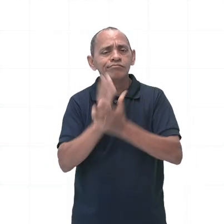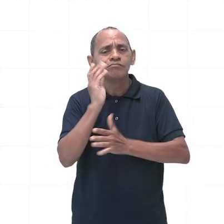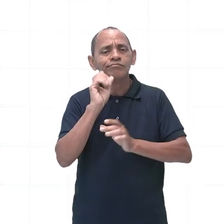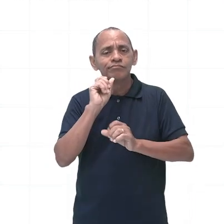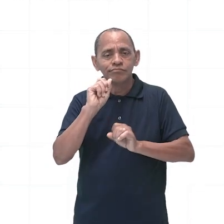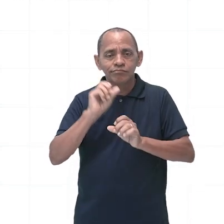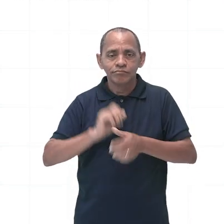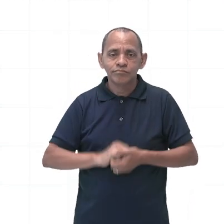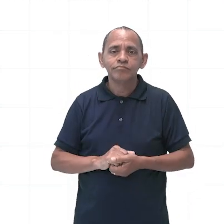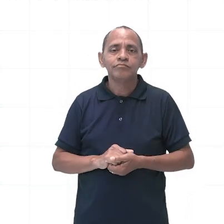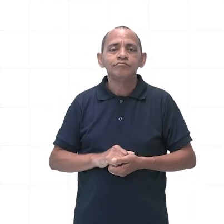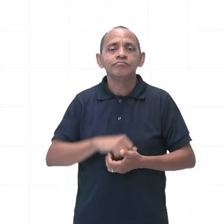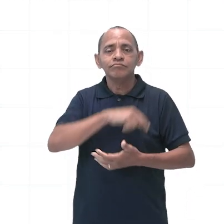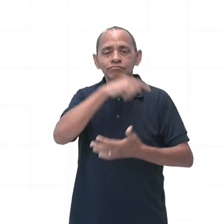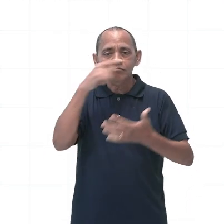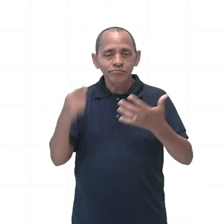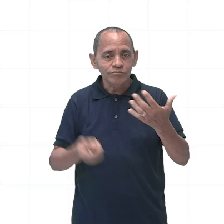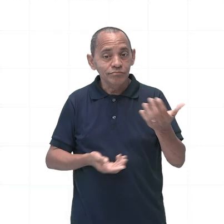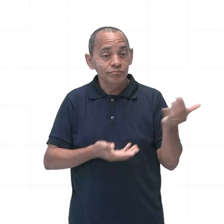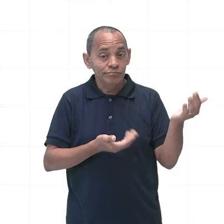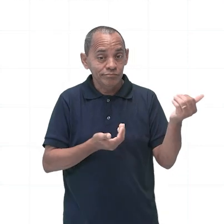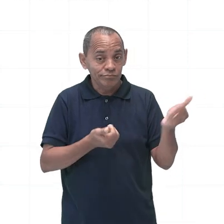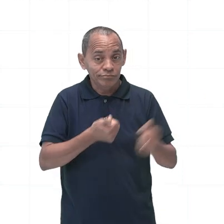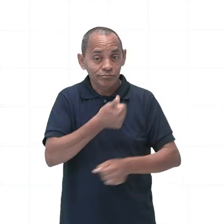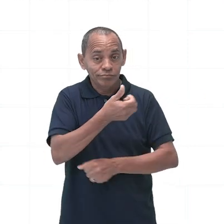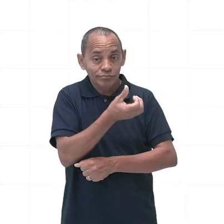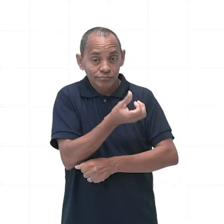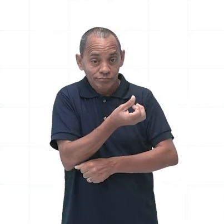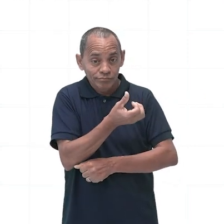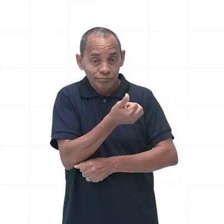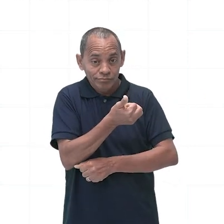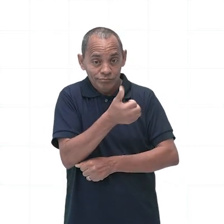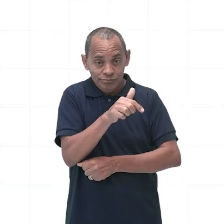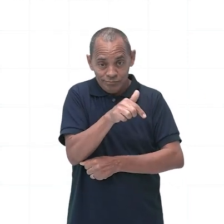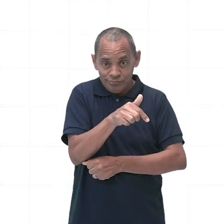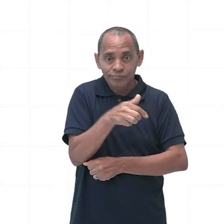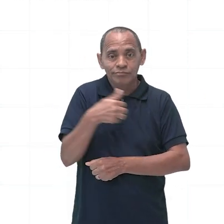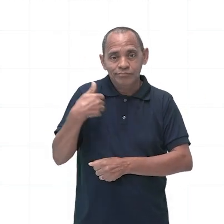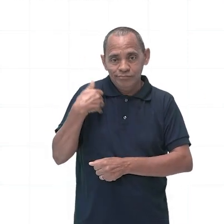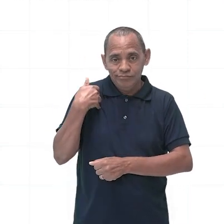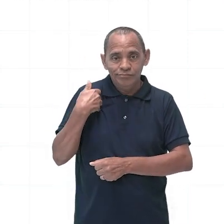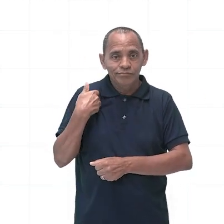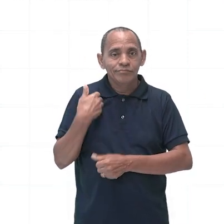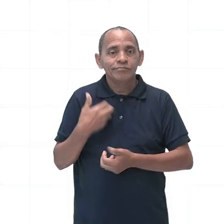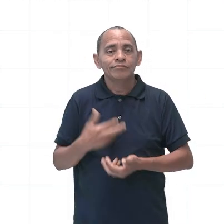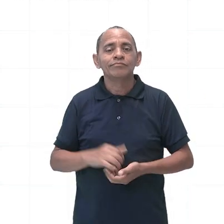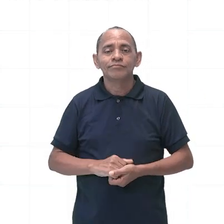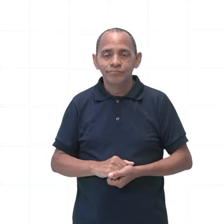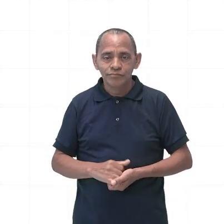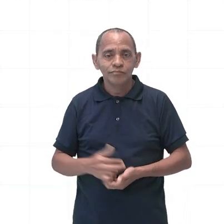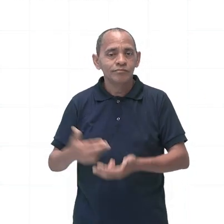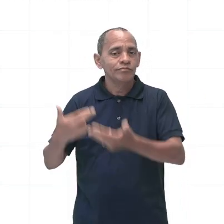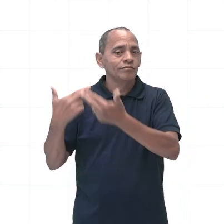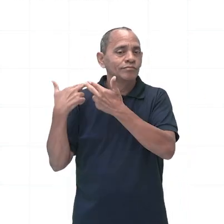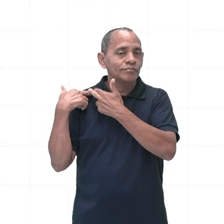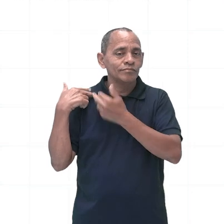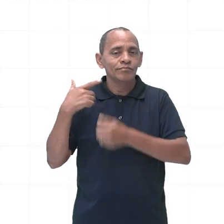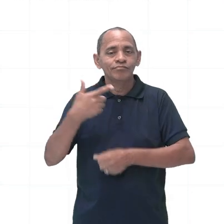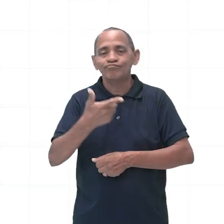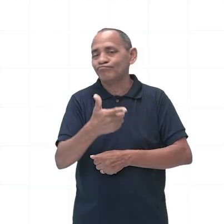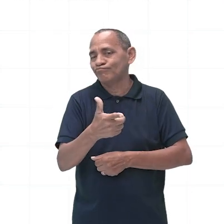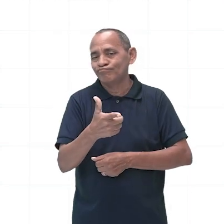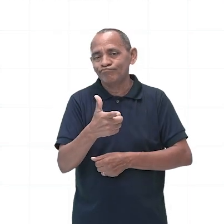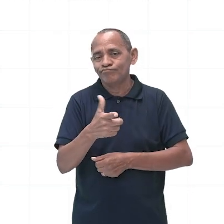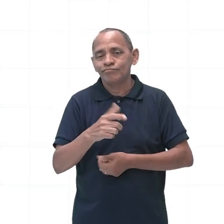fato de que adolescentes de 16 e 17 anos não respondem penalmente.